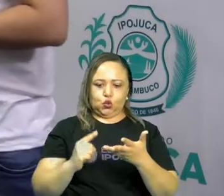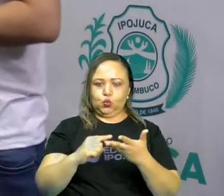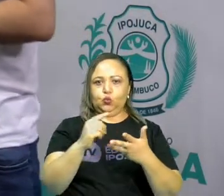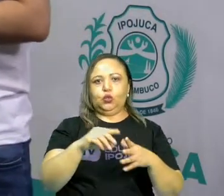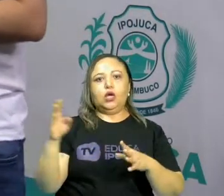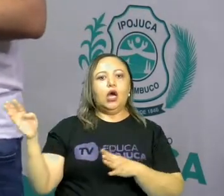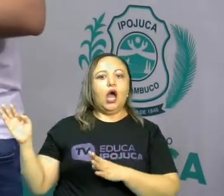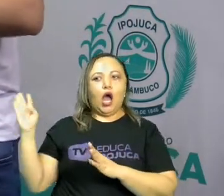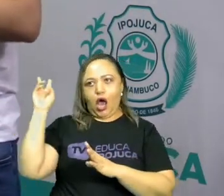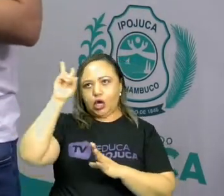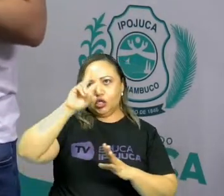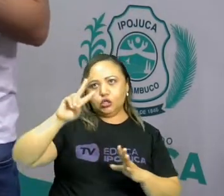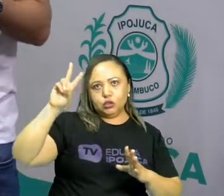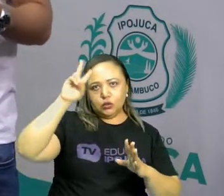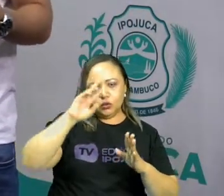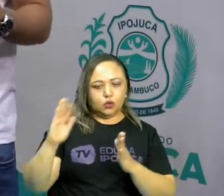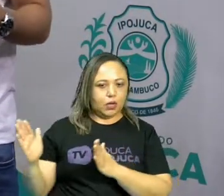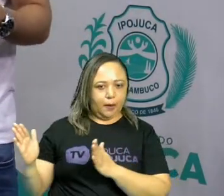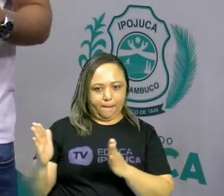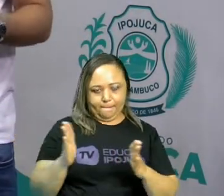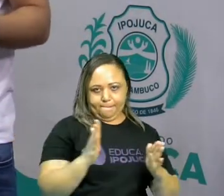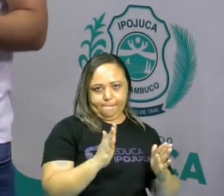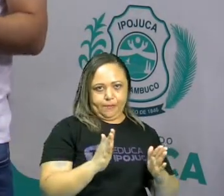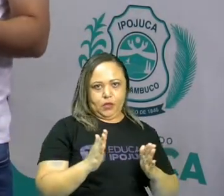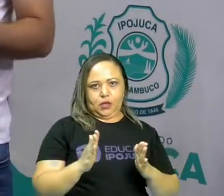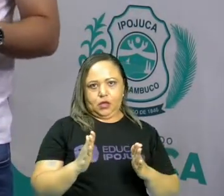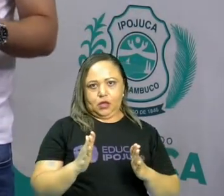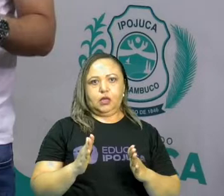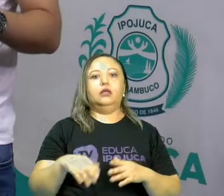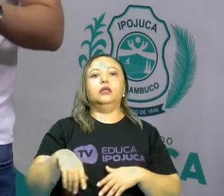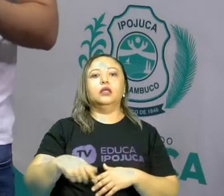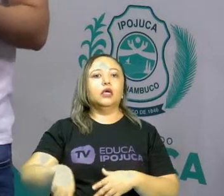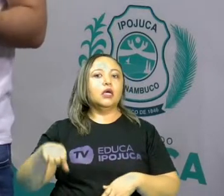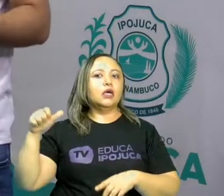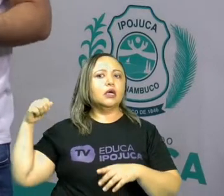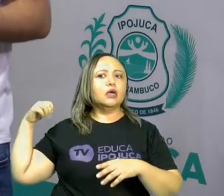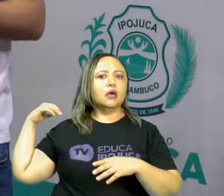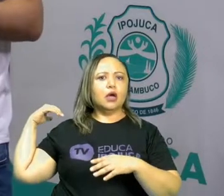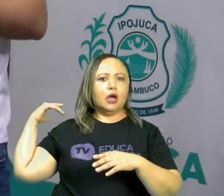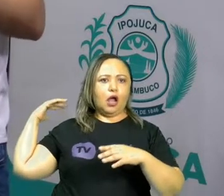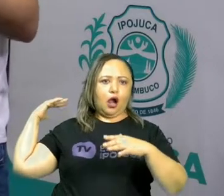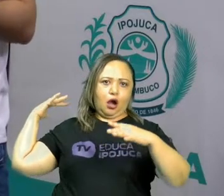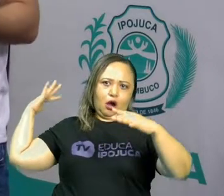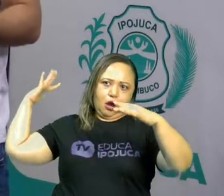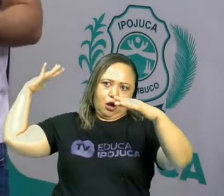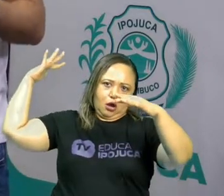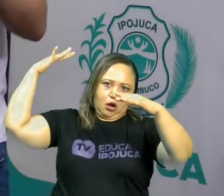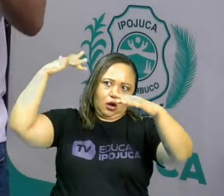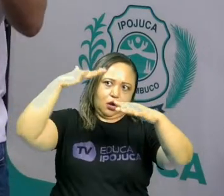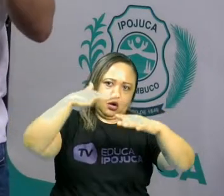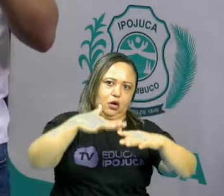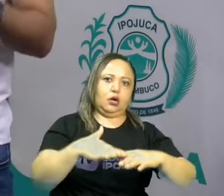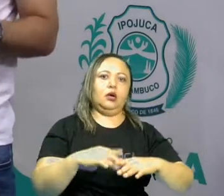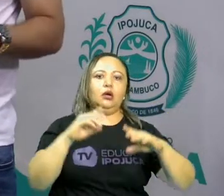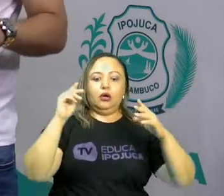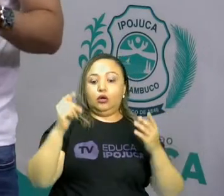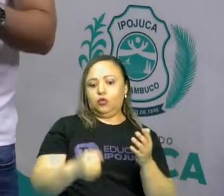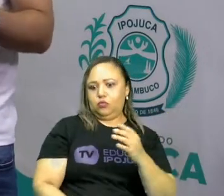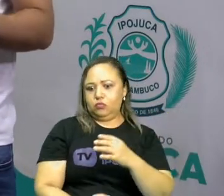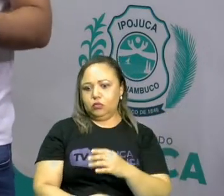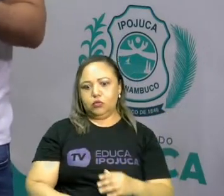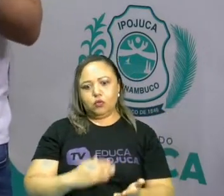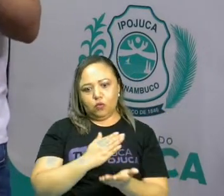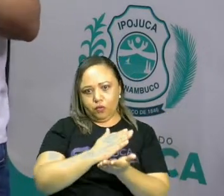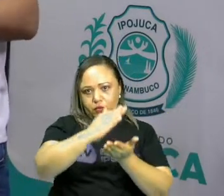O primeiro é chamado de pré-história aperta e é ali com o surgimento do ser humano Então esse primeiro período